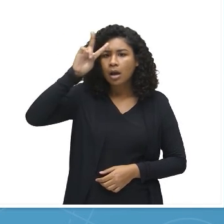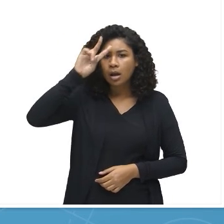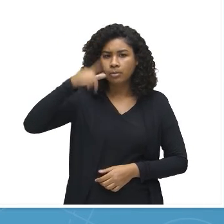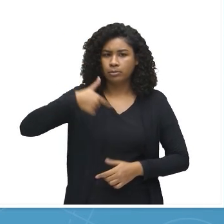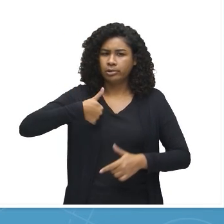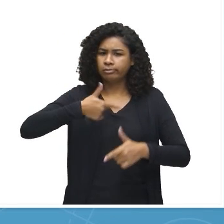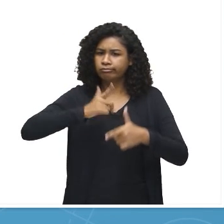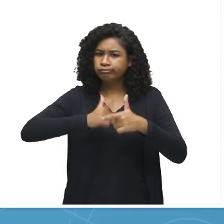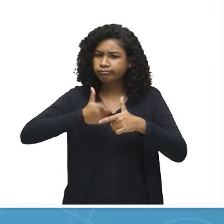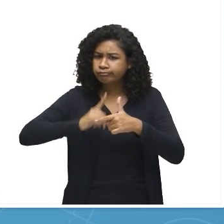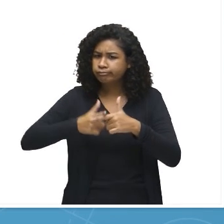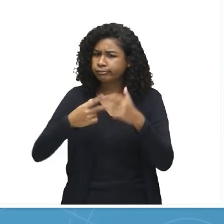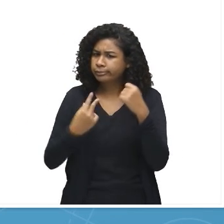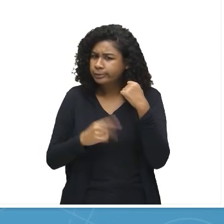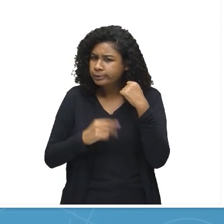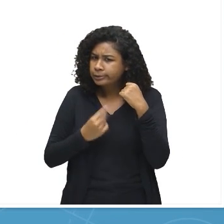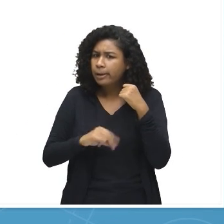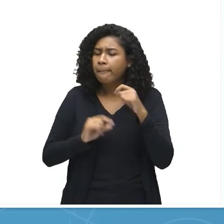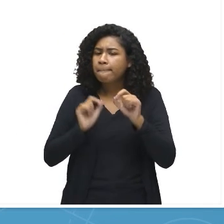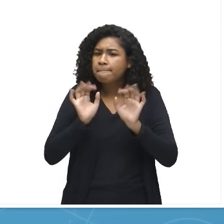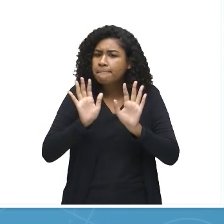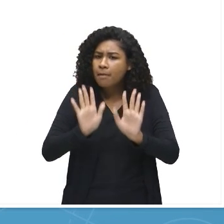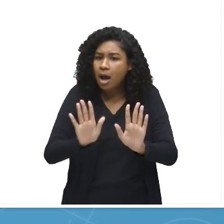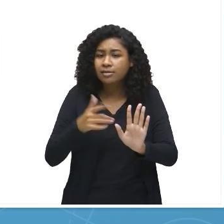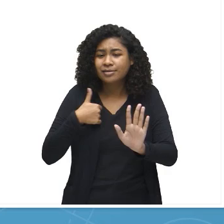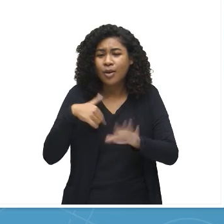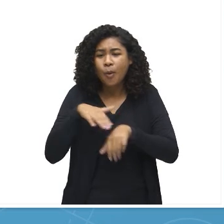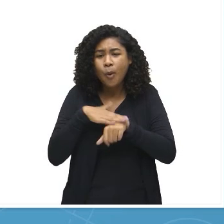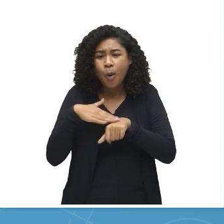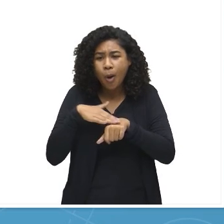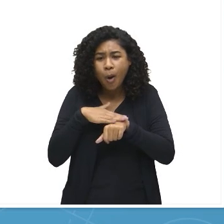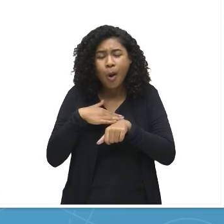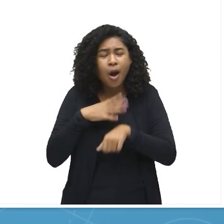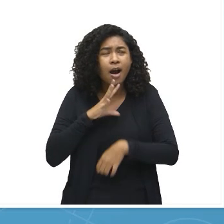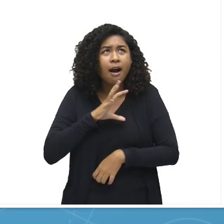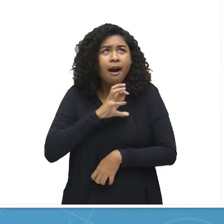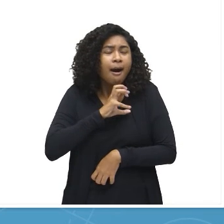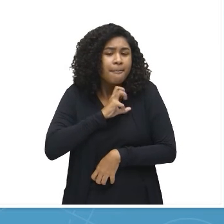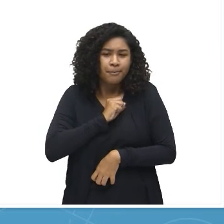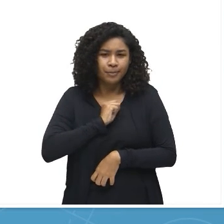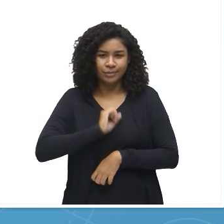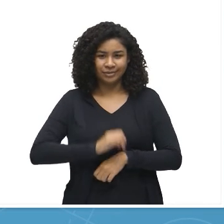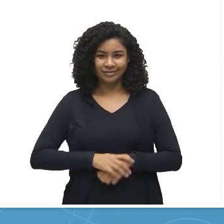chamando atenção, mas eu adoro interagir com vocês.